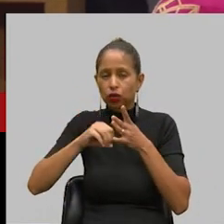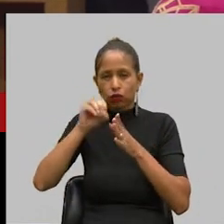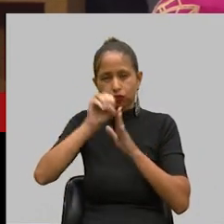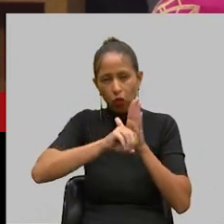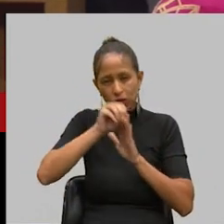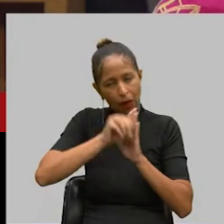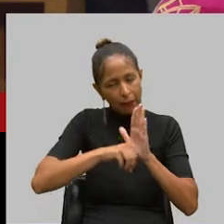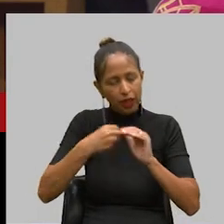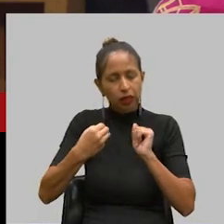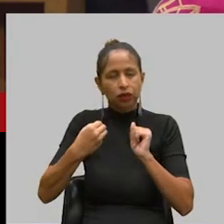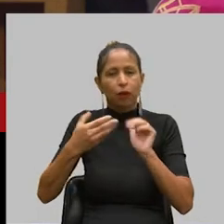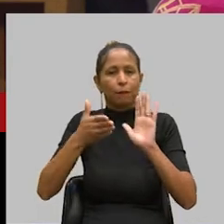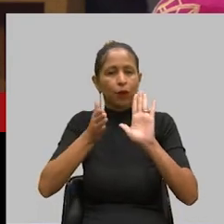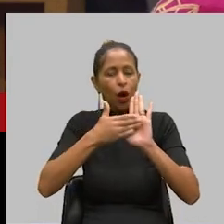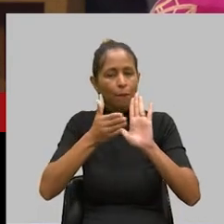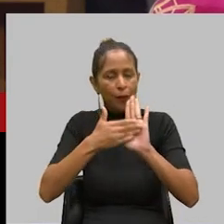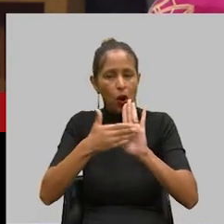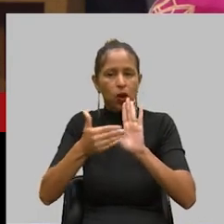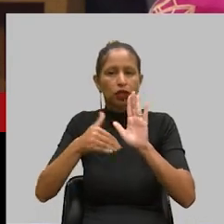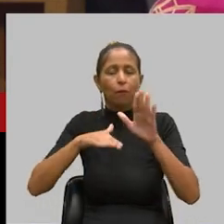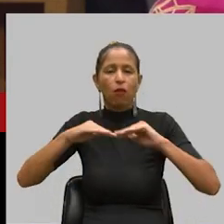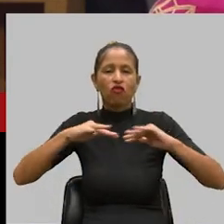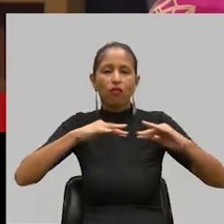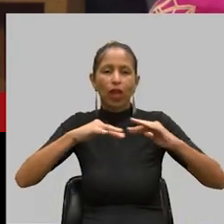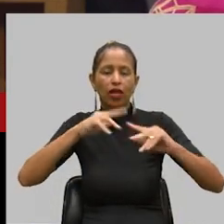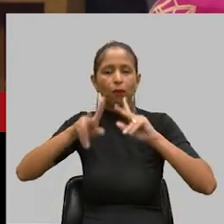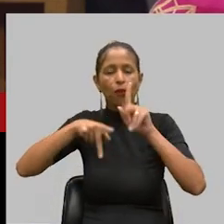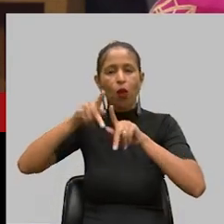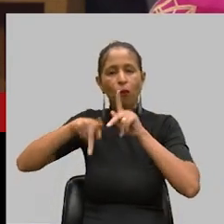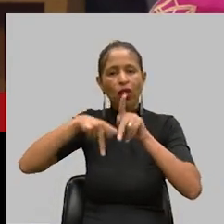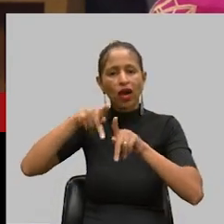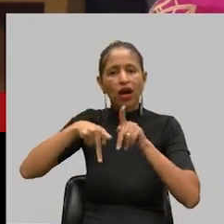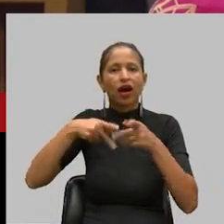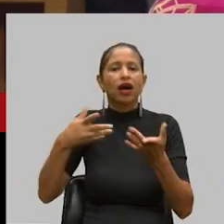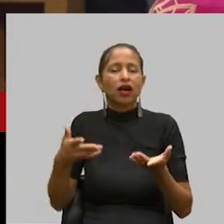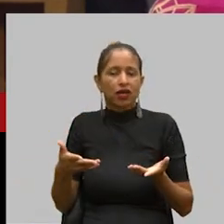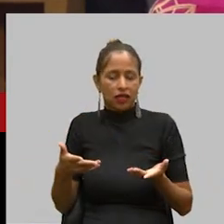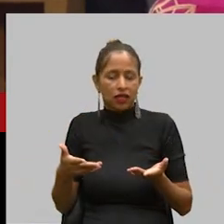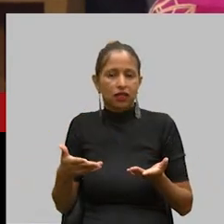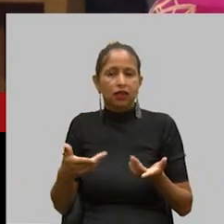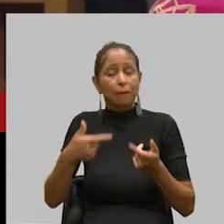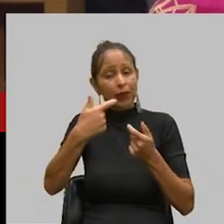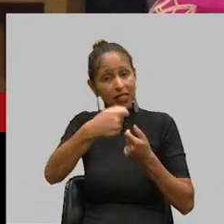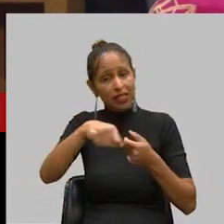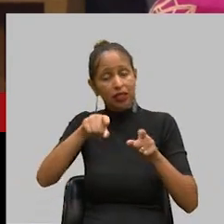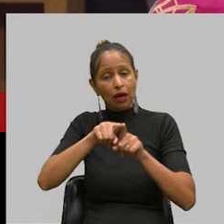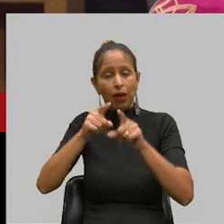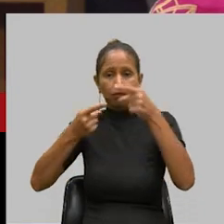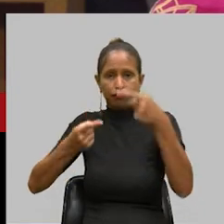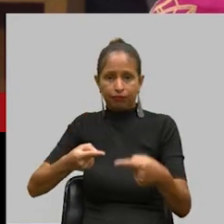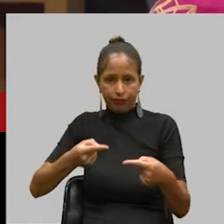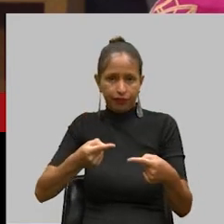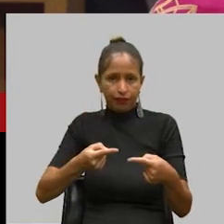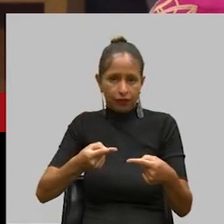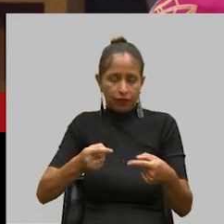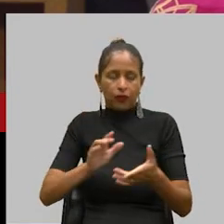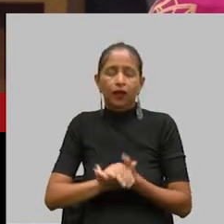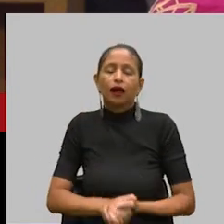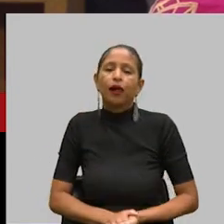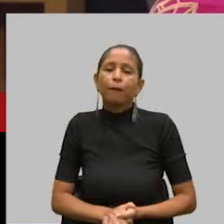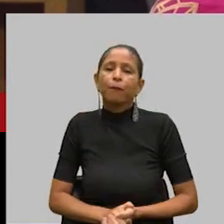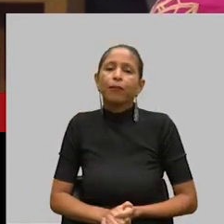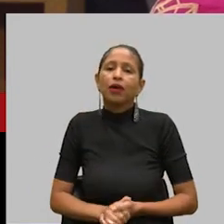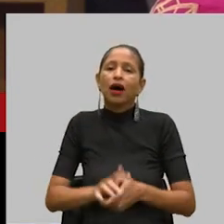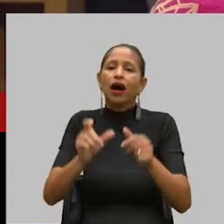as propostas e ações dos movimentos populares das efas precisam também disputar então aqui as